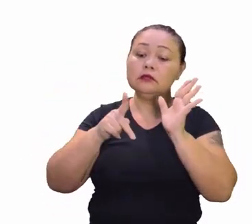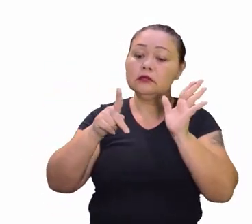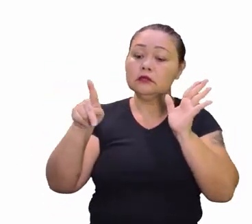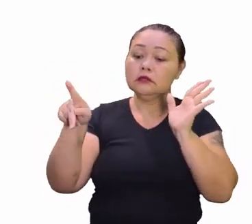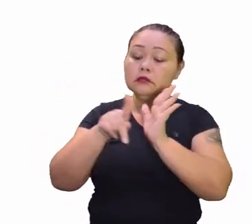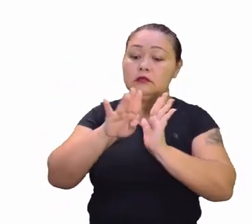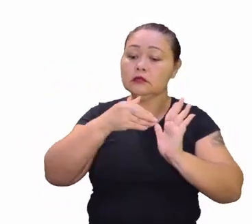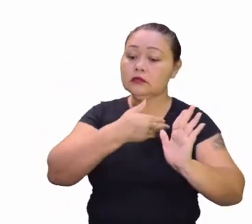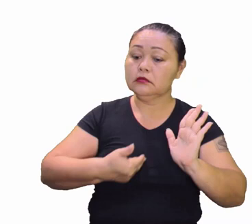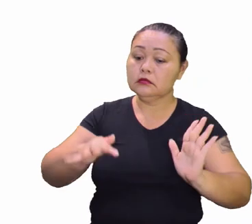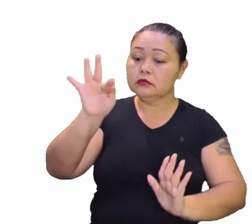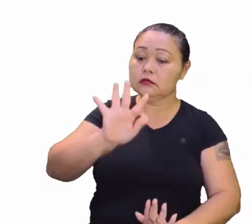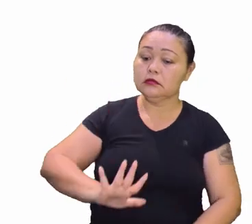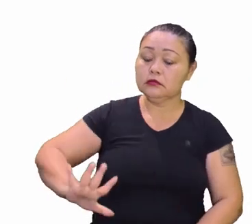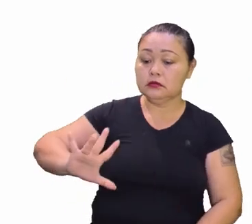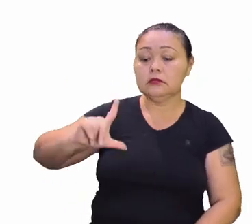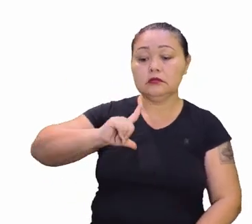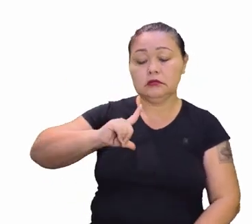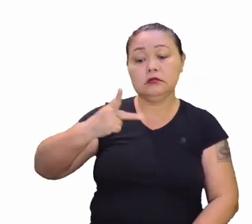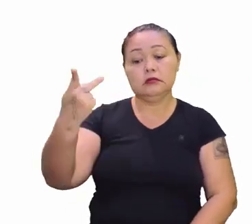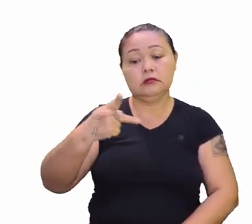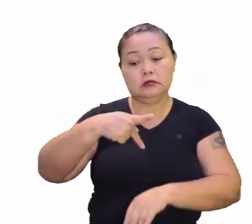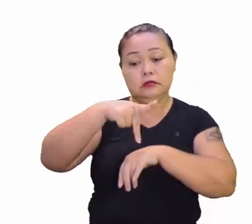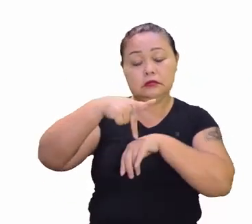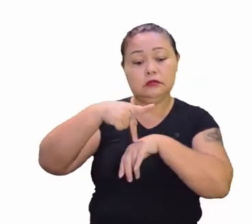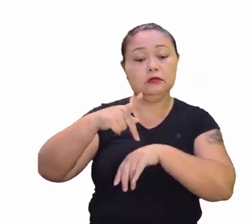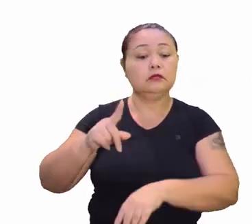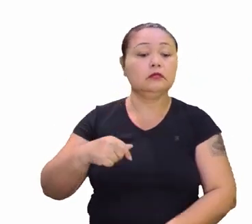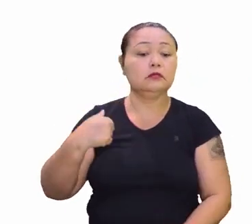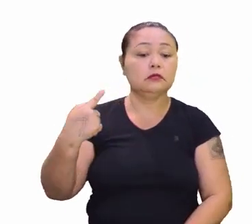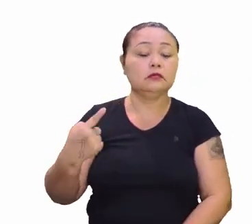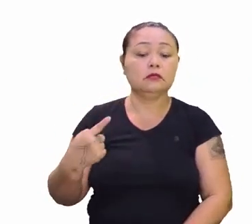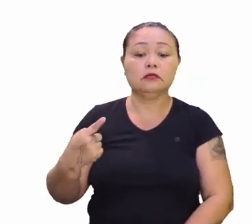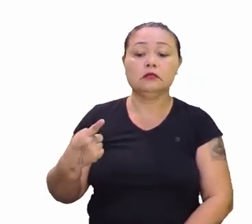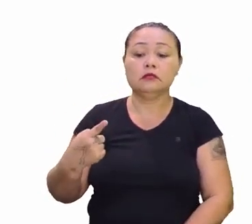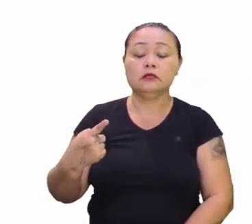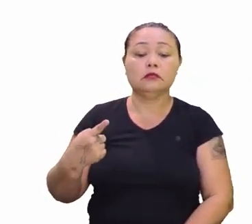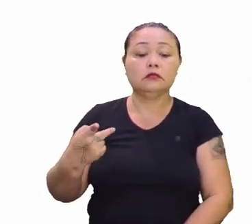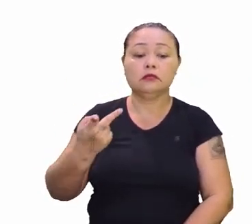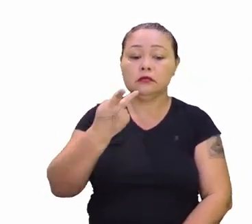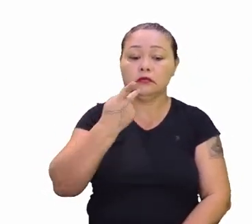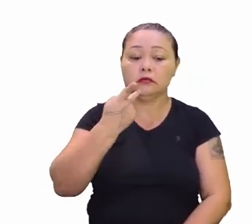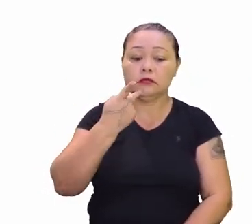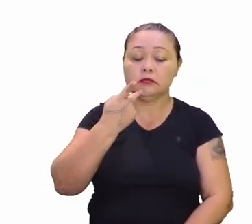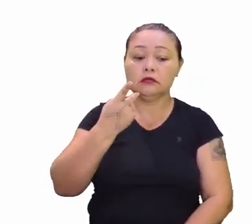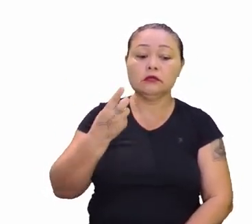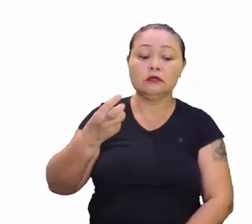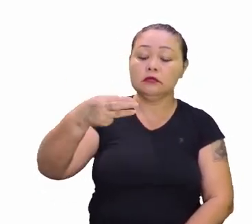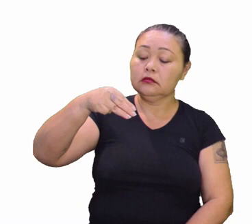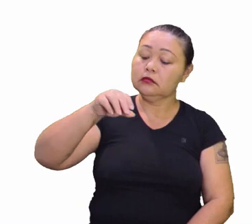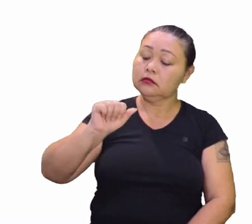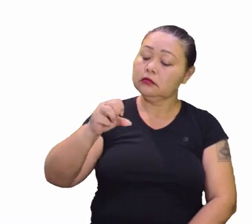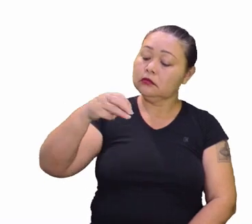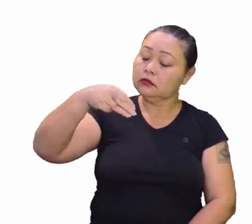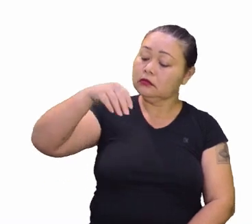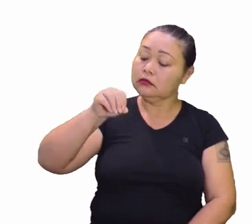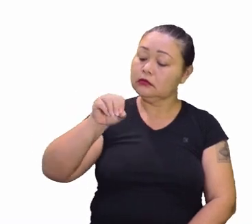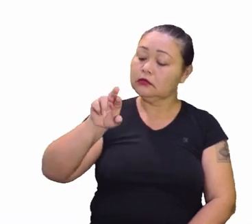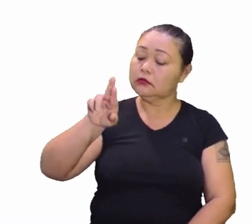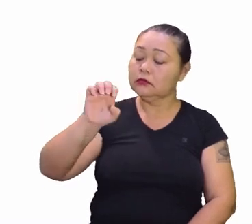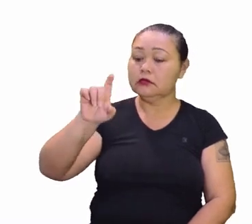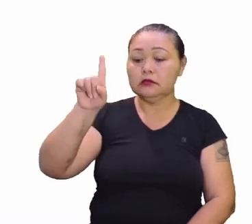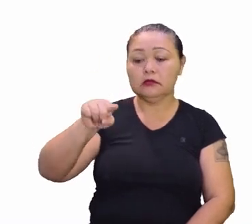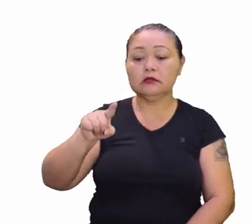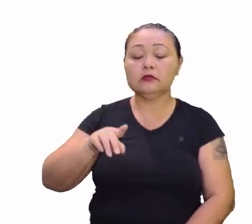que está presente em 2 países, Brasil Próximo, Rogério. E Bolívia. Falamos aí sobre o rio Mamoré também, não falamos,